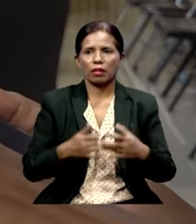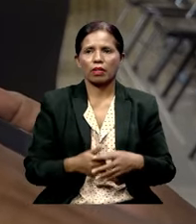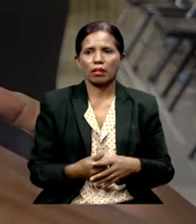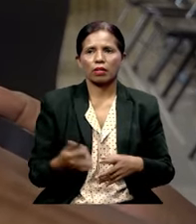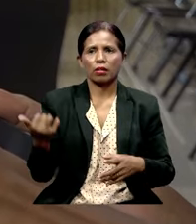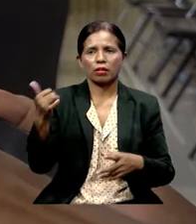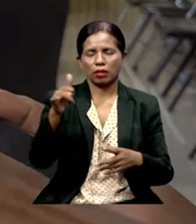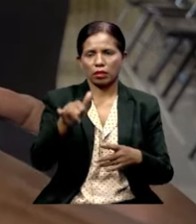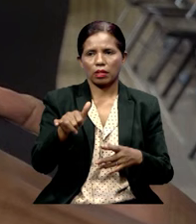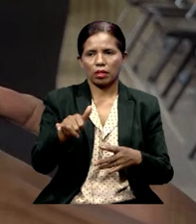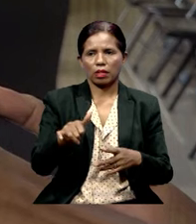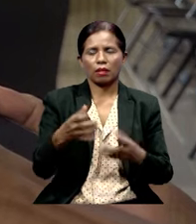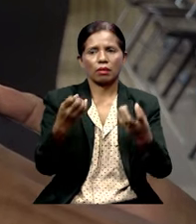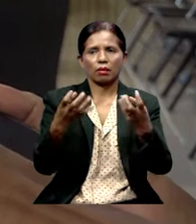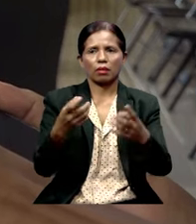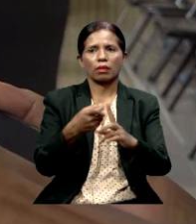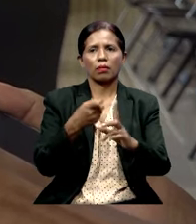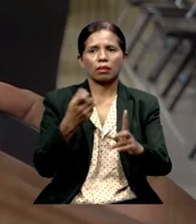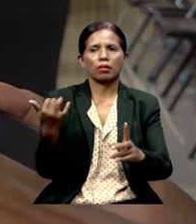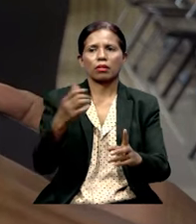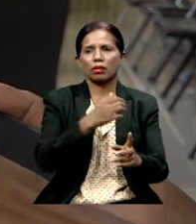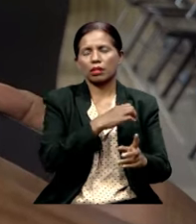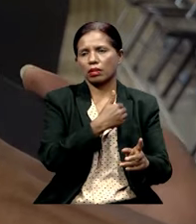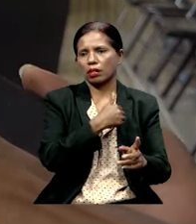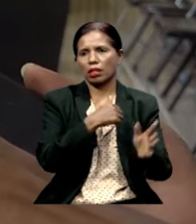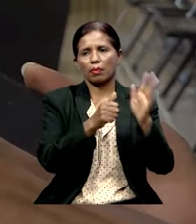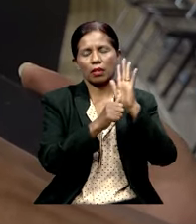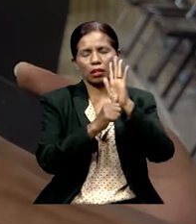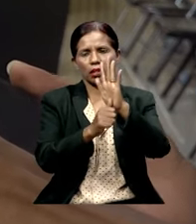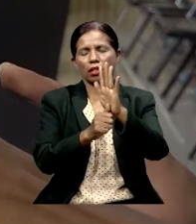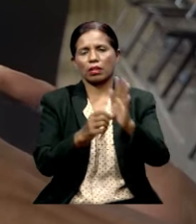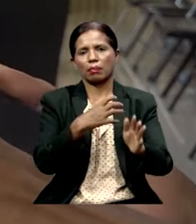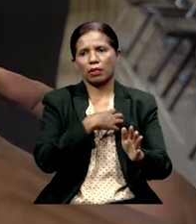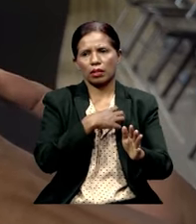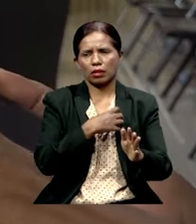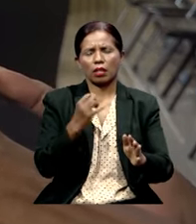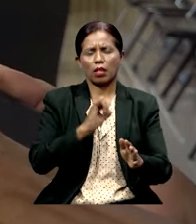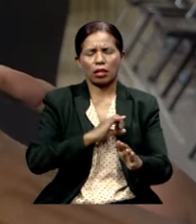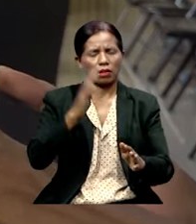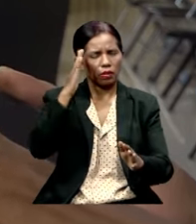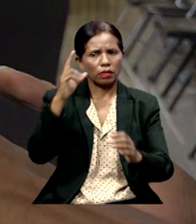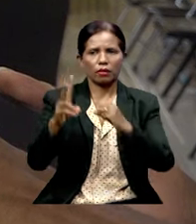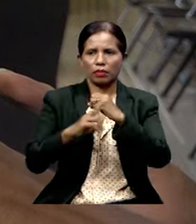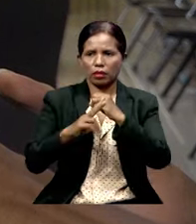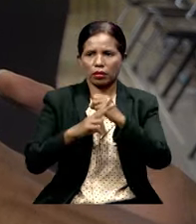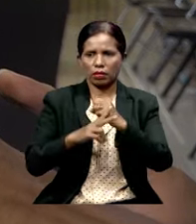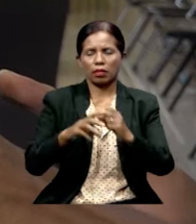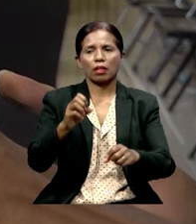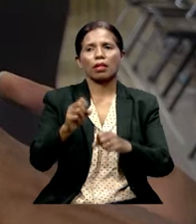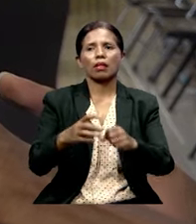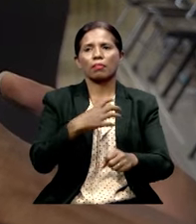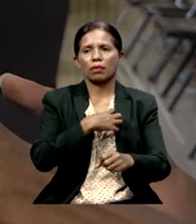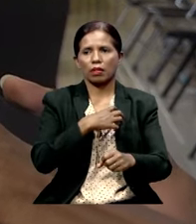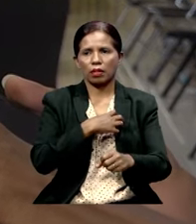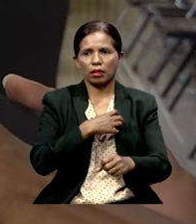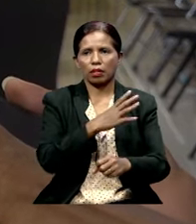sira barak husi sira maka sidauk apresenta ni ha polisia. Hawa no in sira sai vitima itala dian sai vitima ka suspeito mebe polisia ne ni